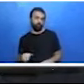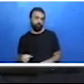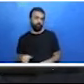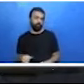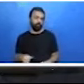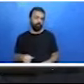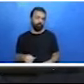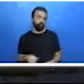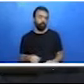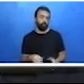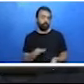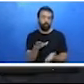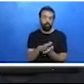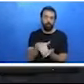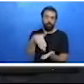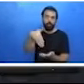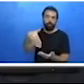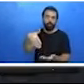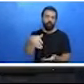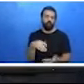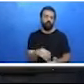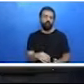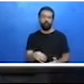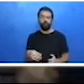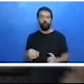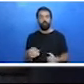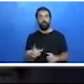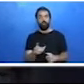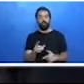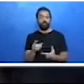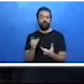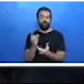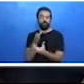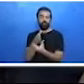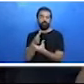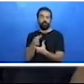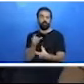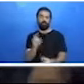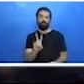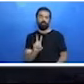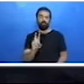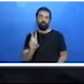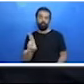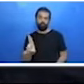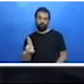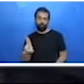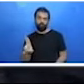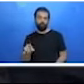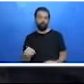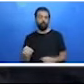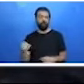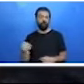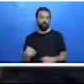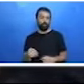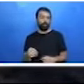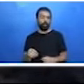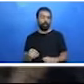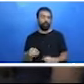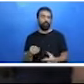Xilogravura, olha só, demorou mais aqui no vu. Então, aqui, fica sendo a nossa sílaba